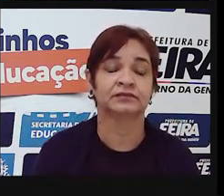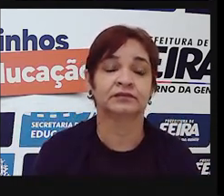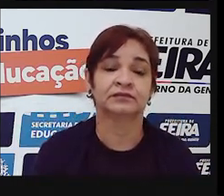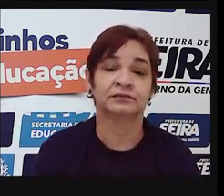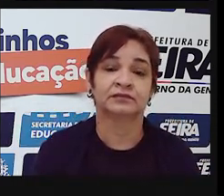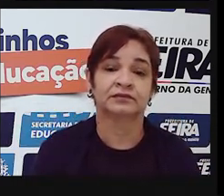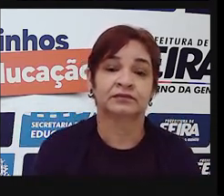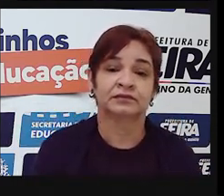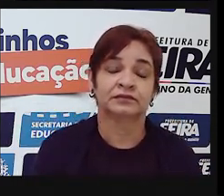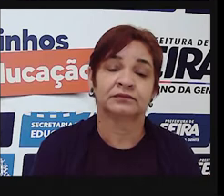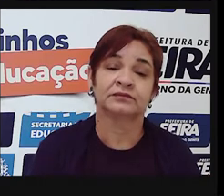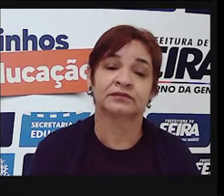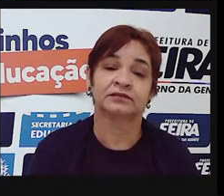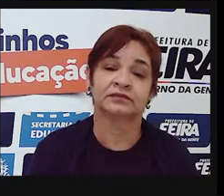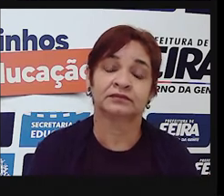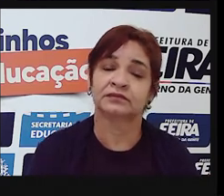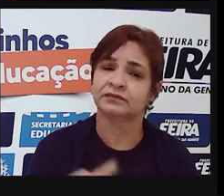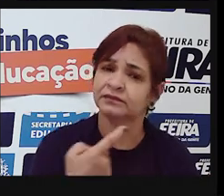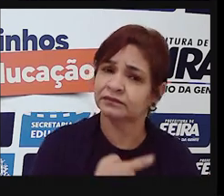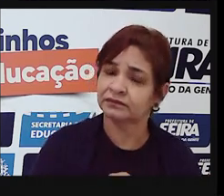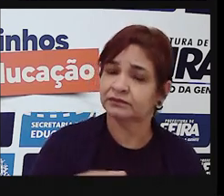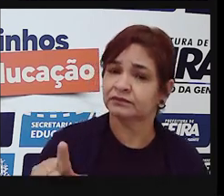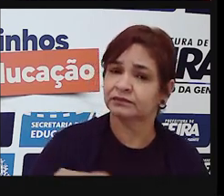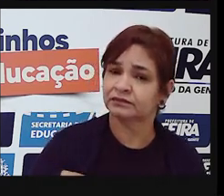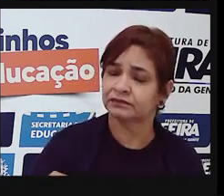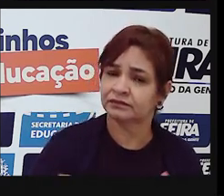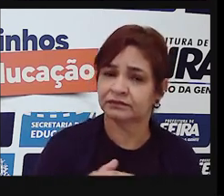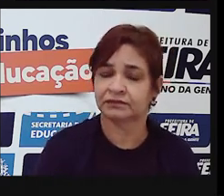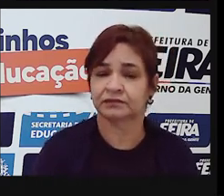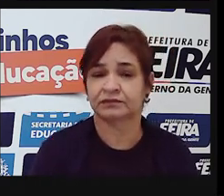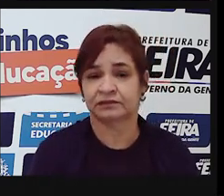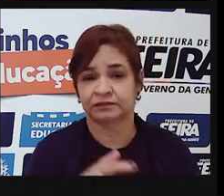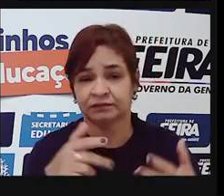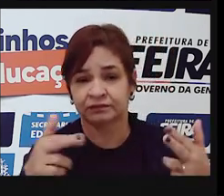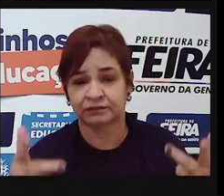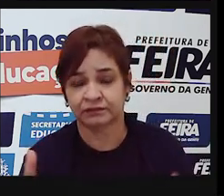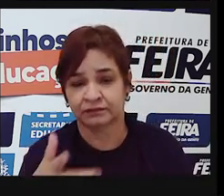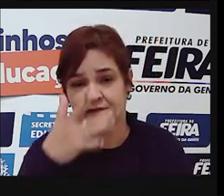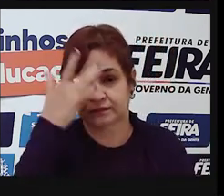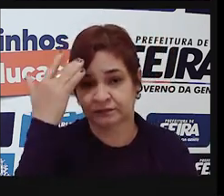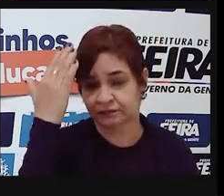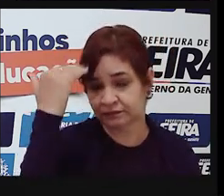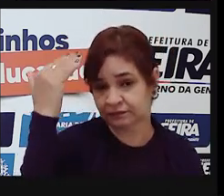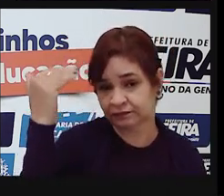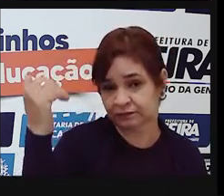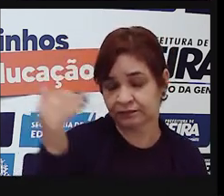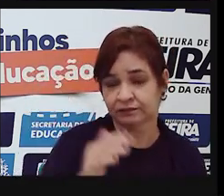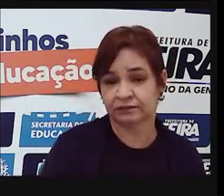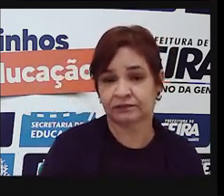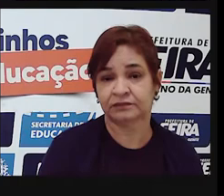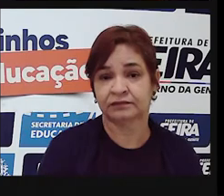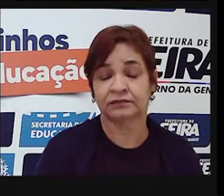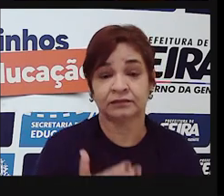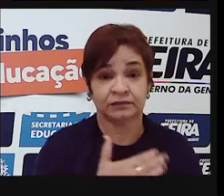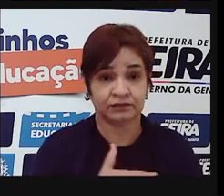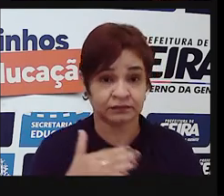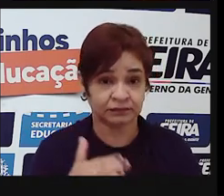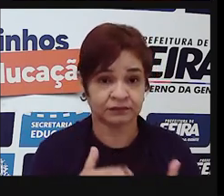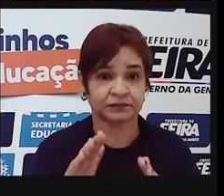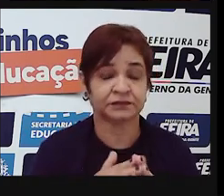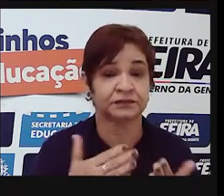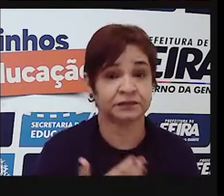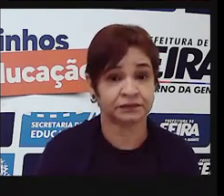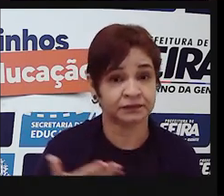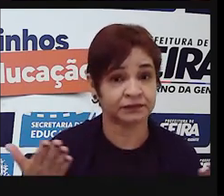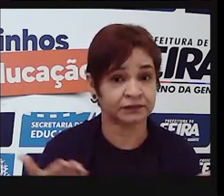música. Nós já trabalhamos compositores e músicos famosos, E nós vamos continuar estudando sobre isso hoje.